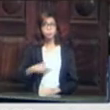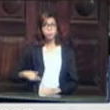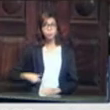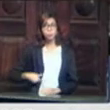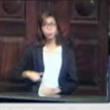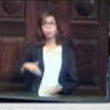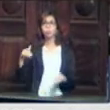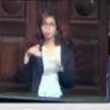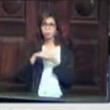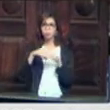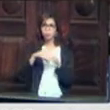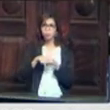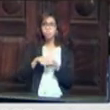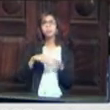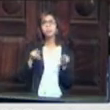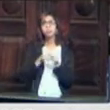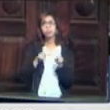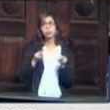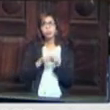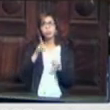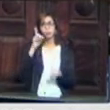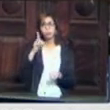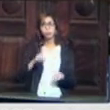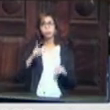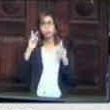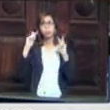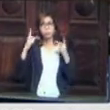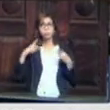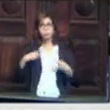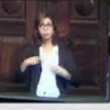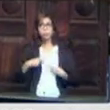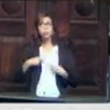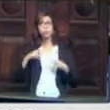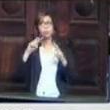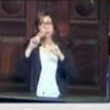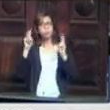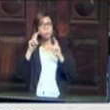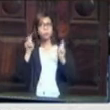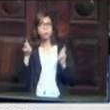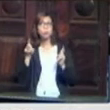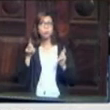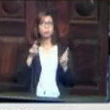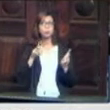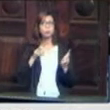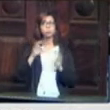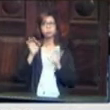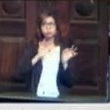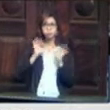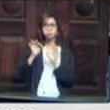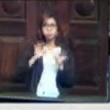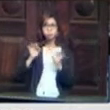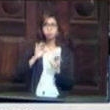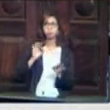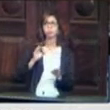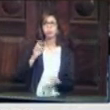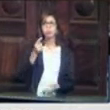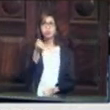Comissão de Direitos Humanos, no que se refere ao programa Renda Melhor e Renda Melhor